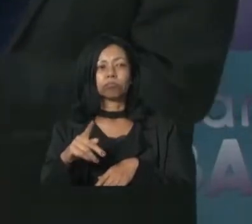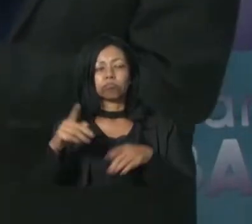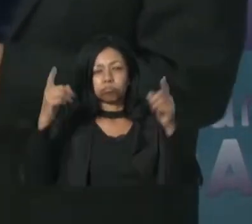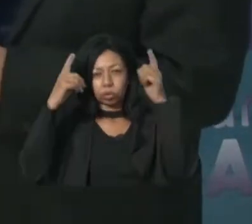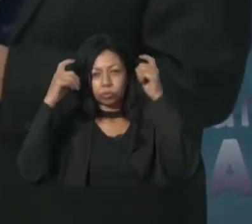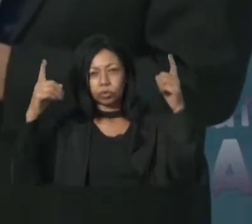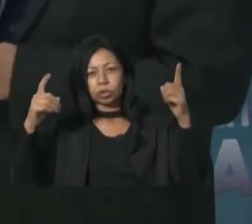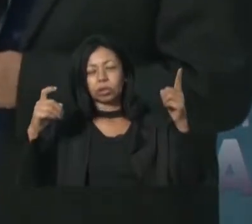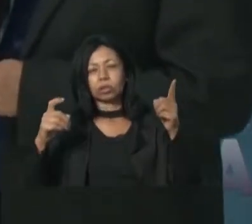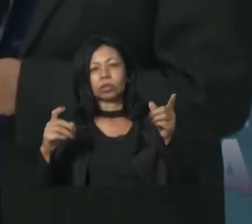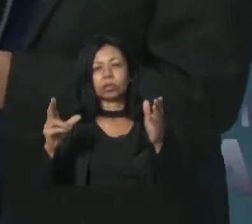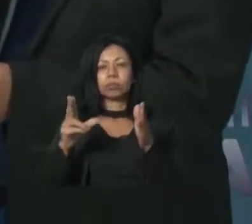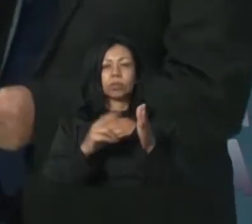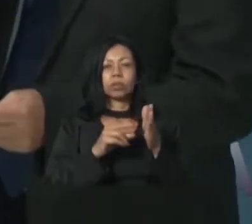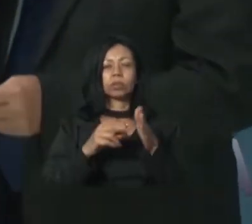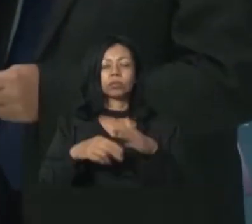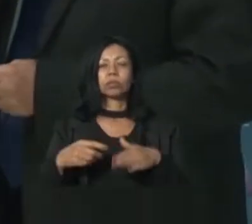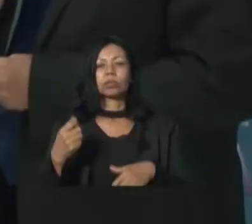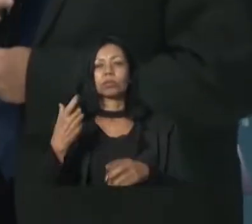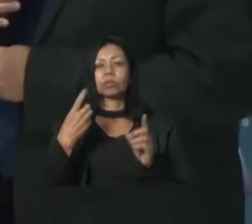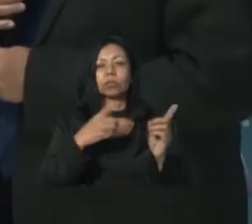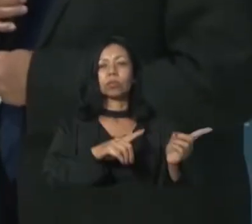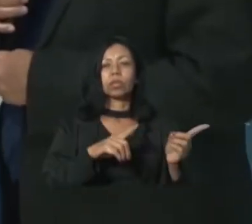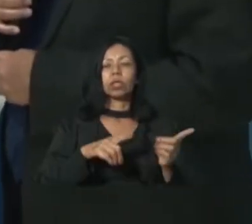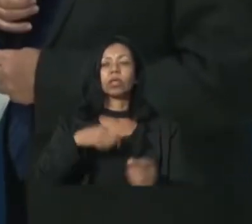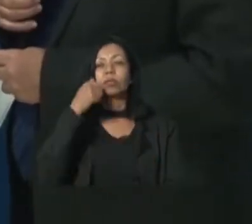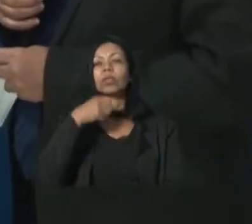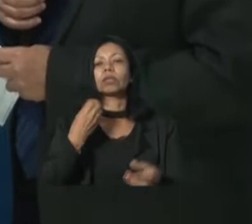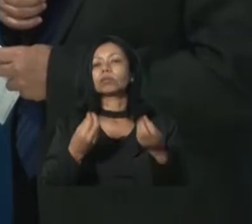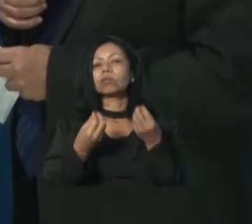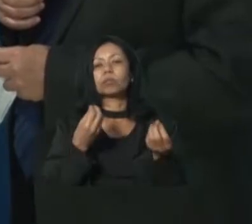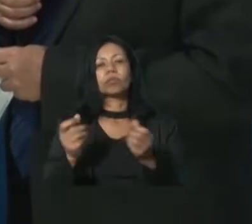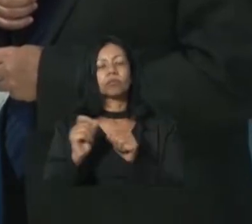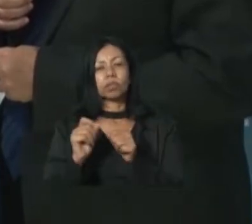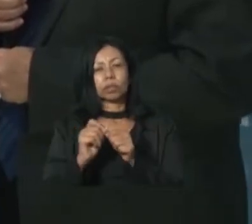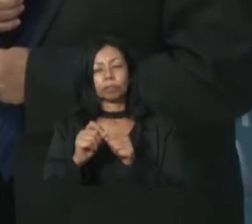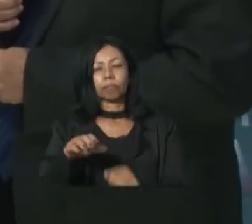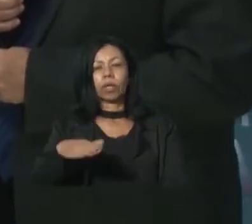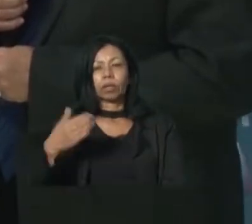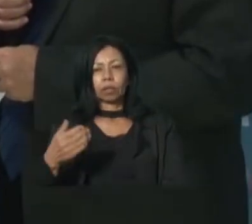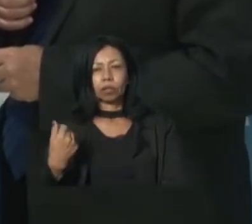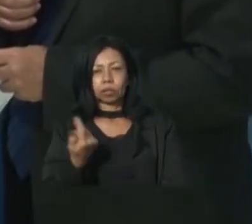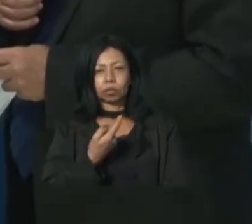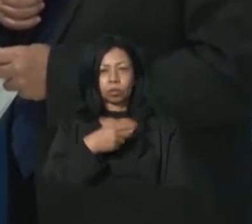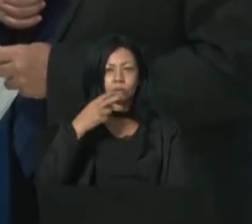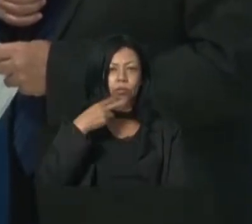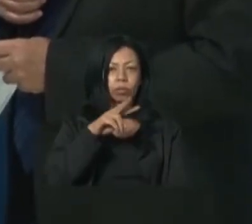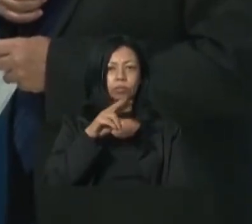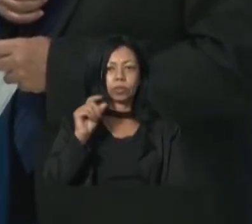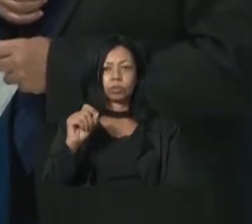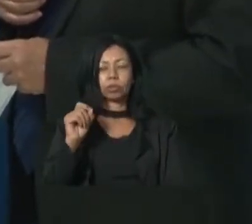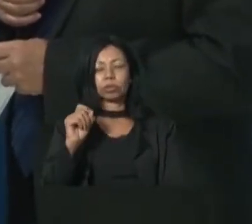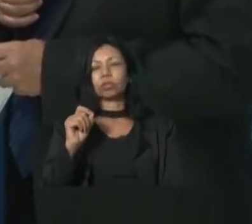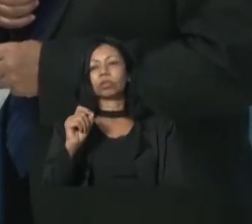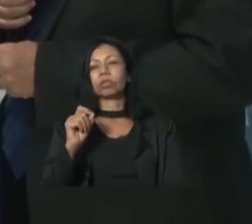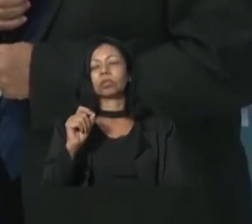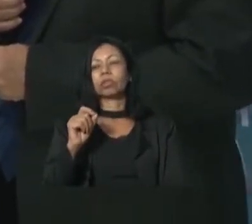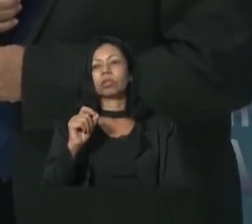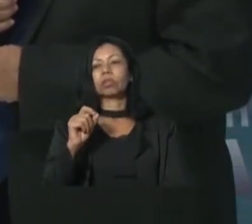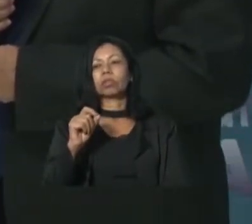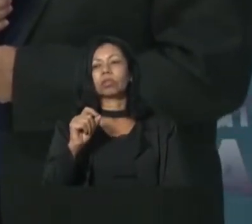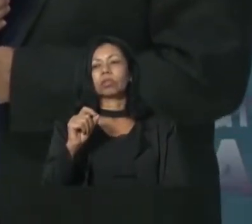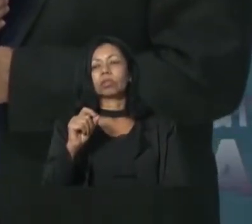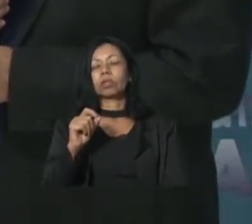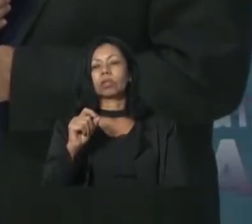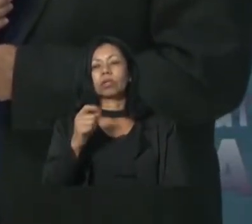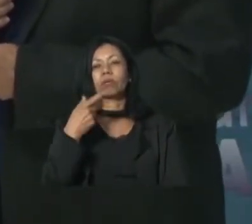a violência doméstica contra as mulheres? Sim, com certeza. A gente vê muito isso de... O